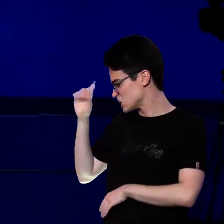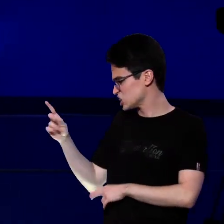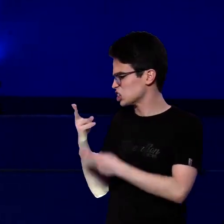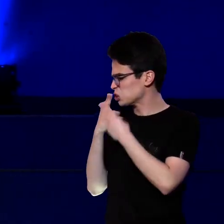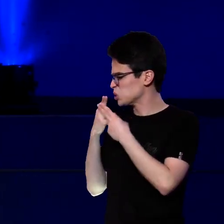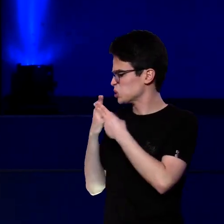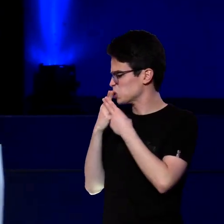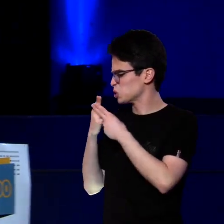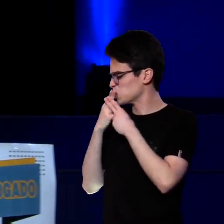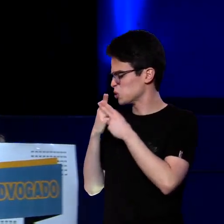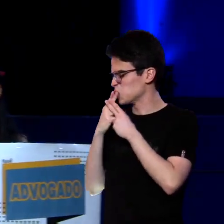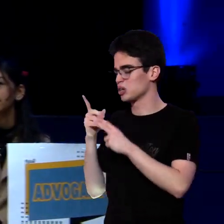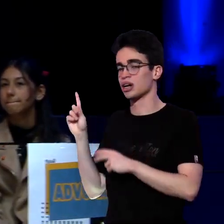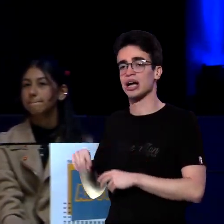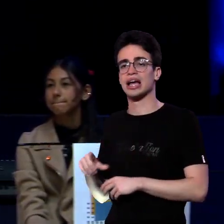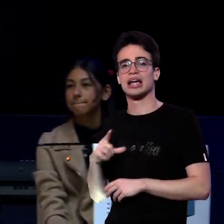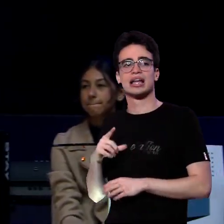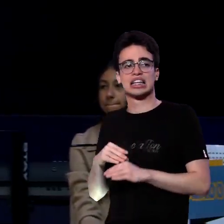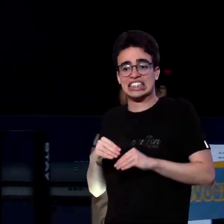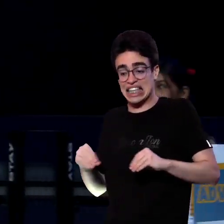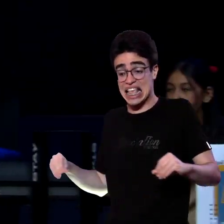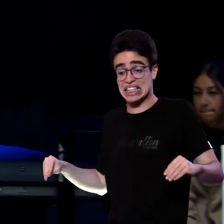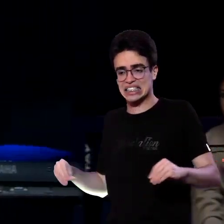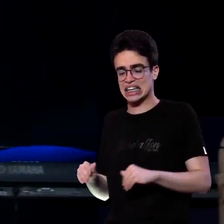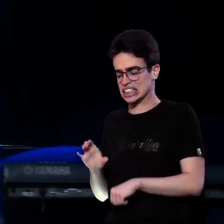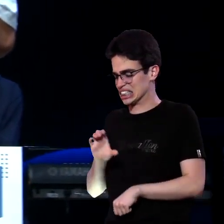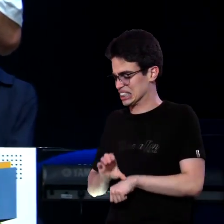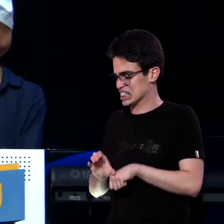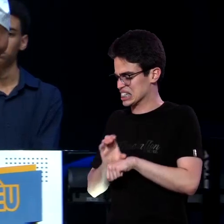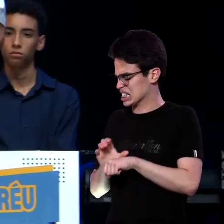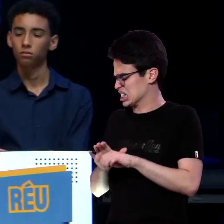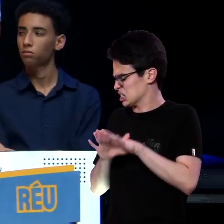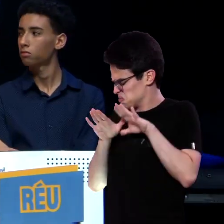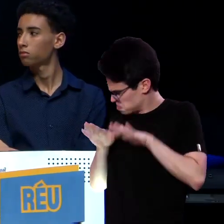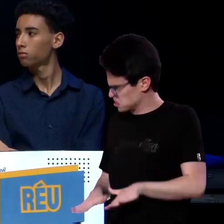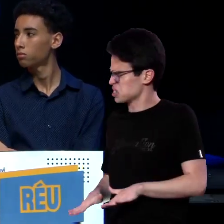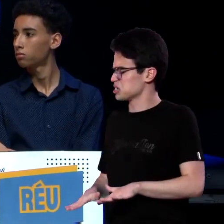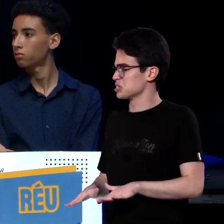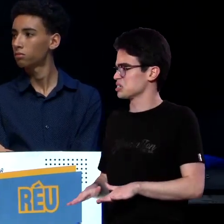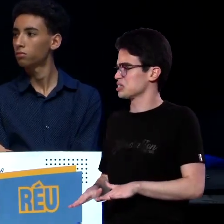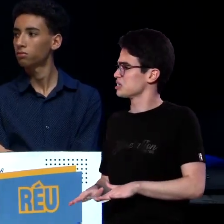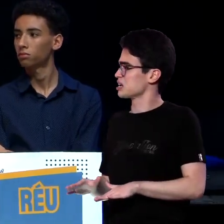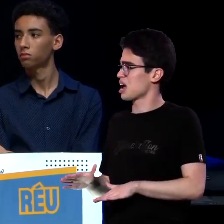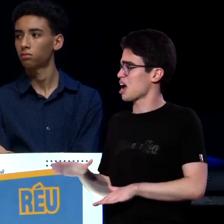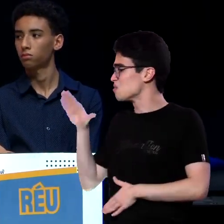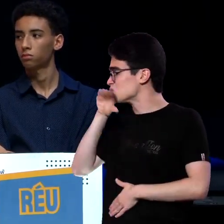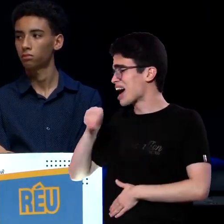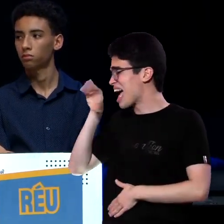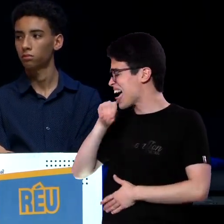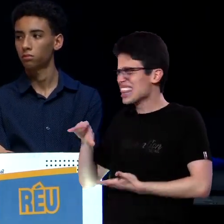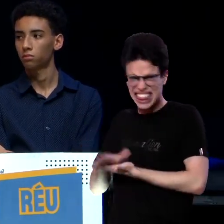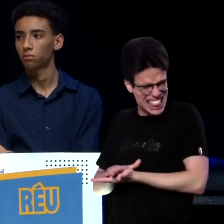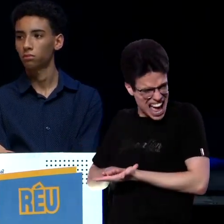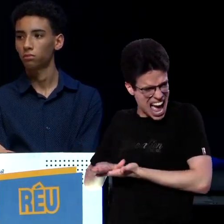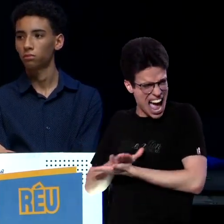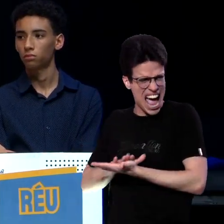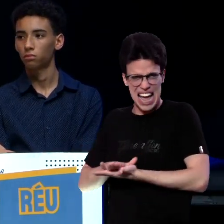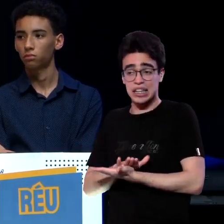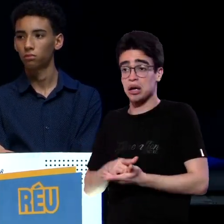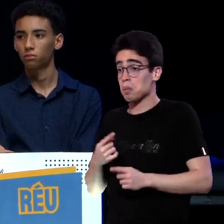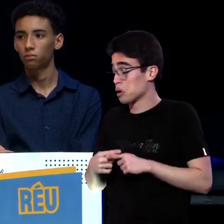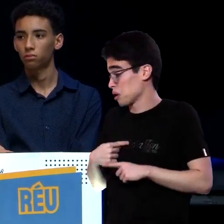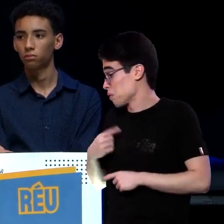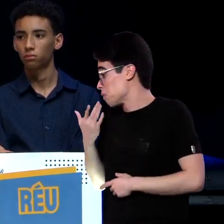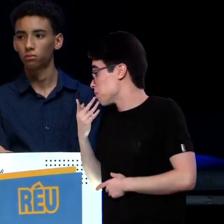sentados sobre cinzas. O texto continua dizendo isso. E eles ficaram 7 dias sem falar uma palavra para Jó, porque eles não sabiam